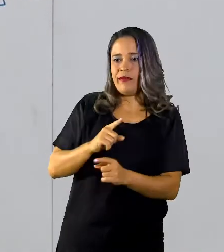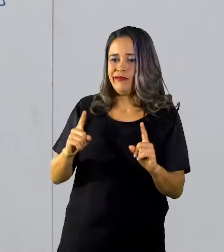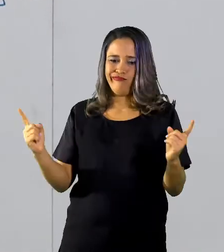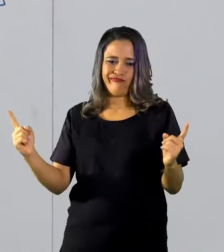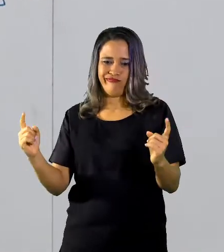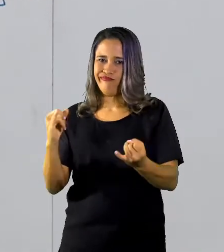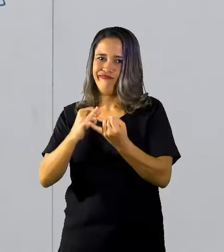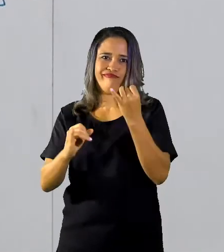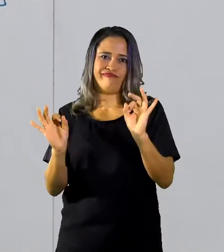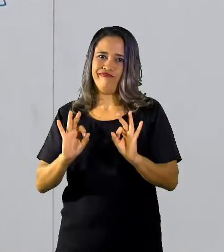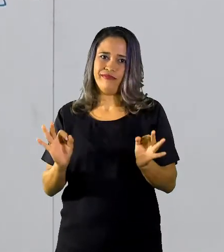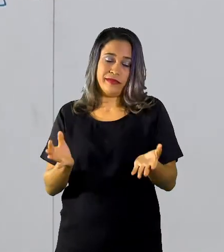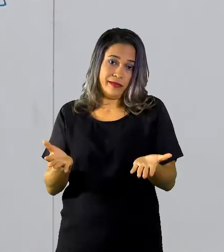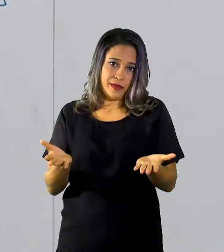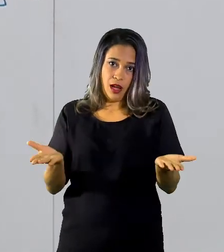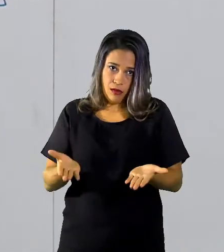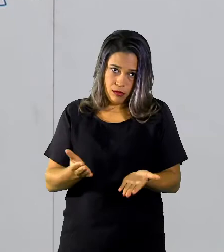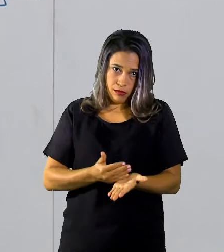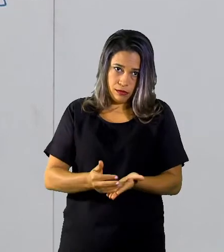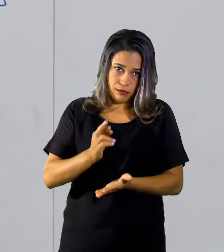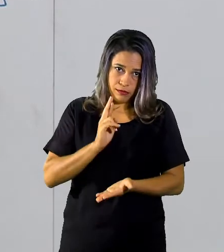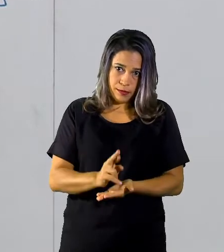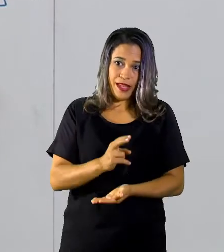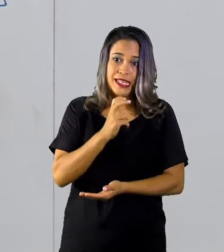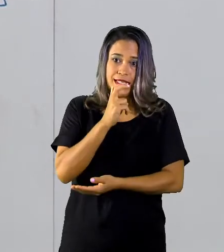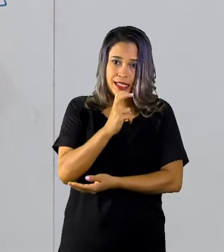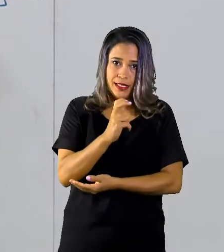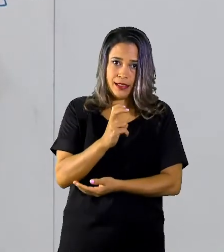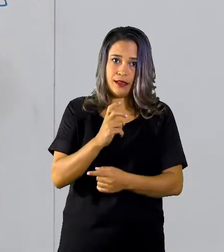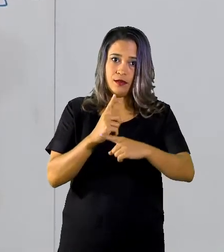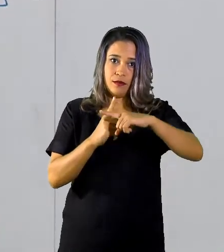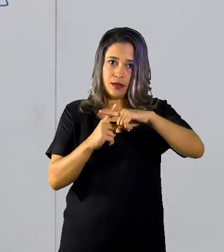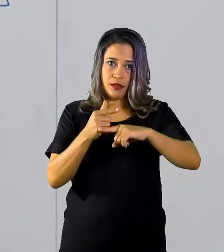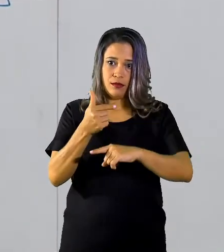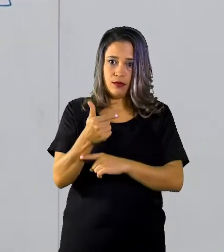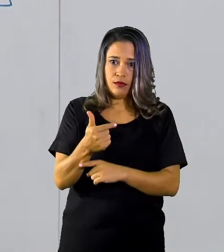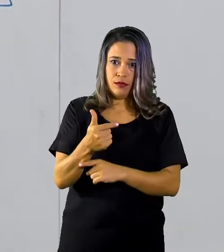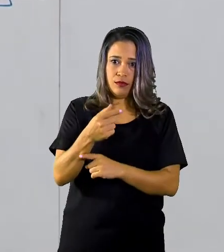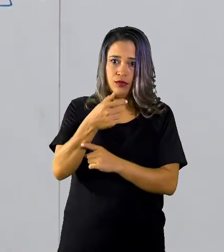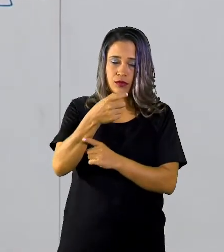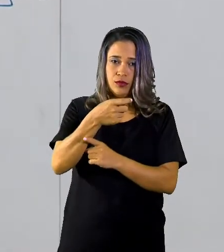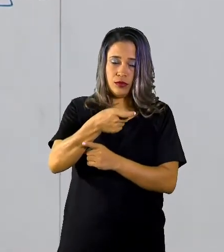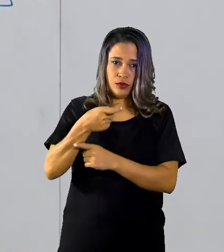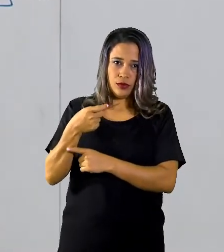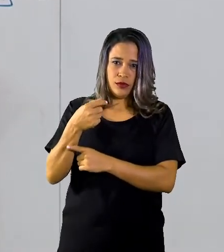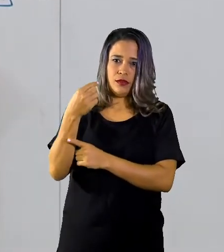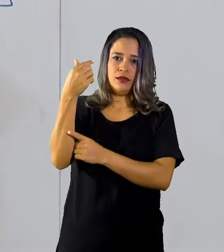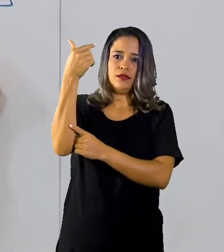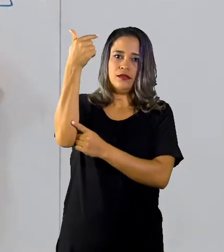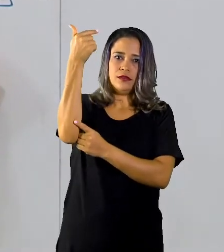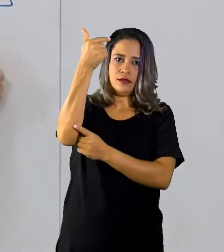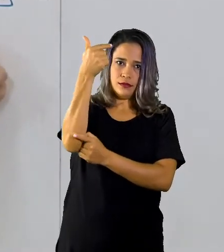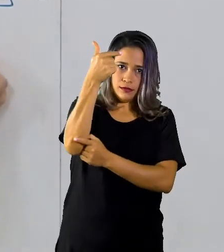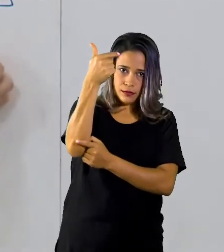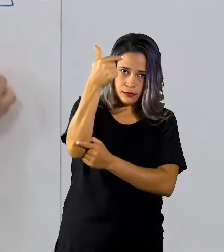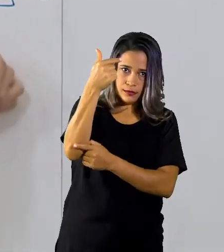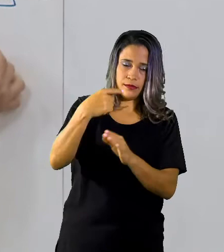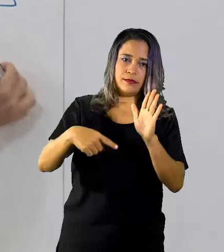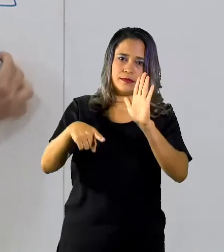ficar 5 mais 2x elevado ao quadrado